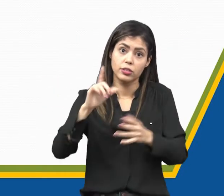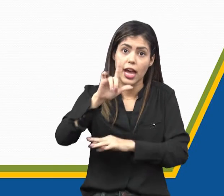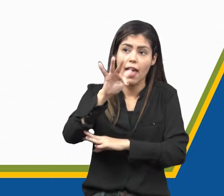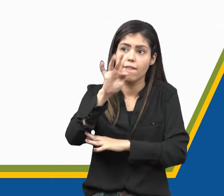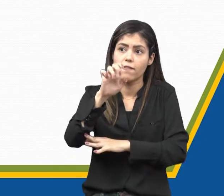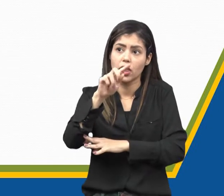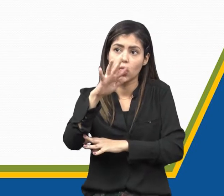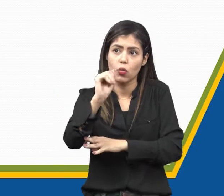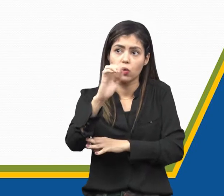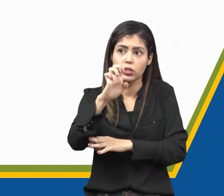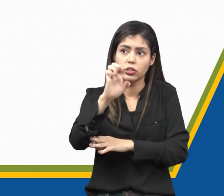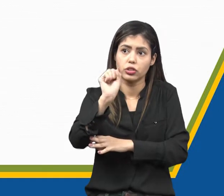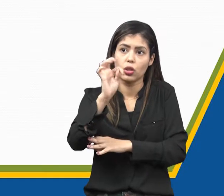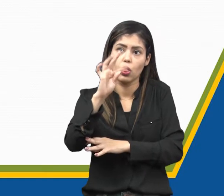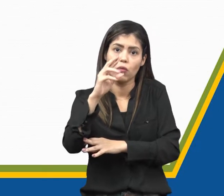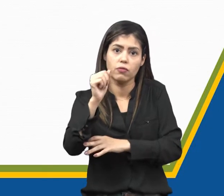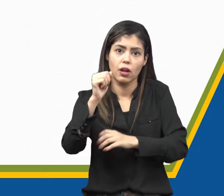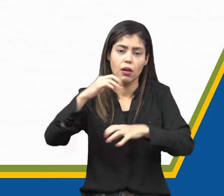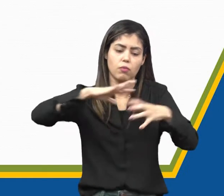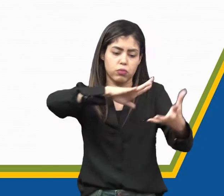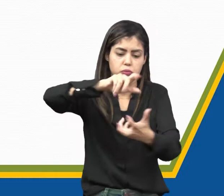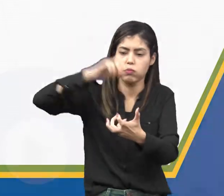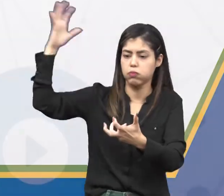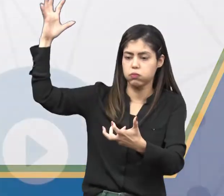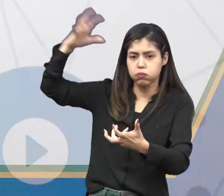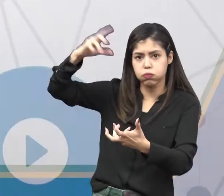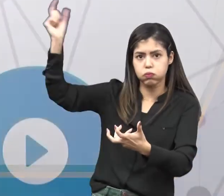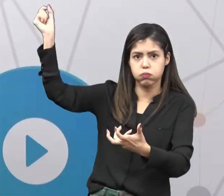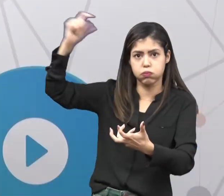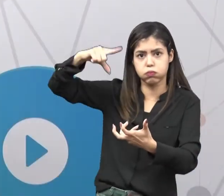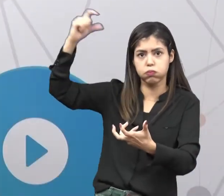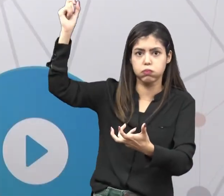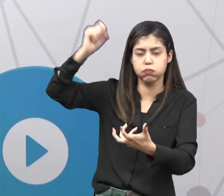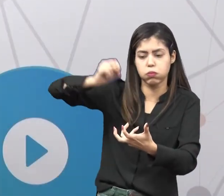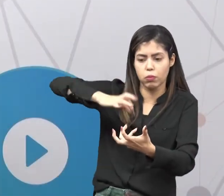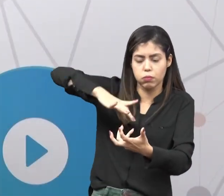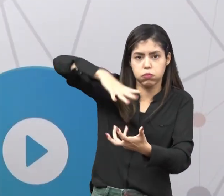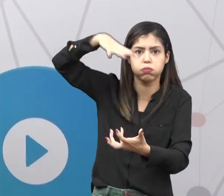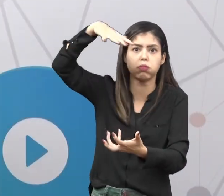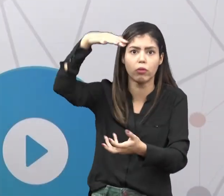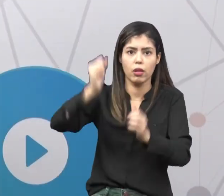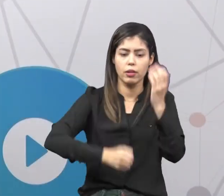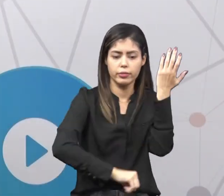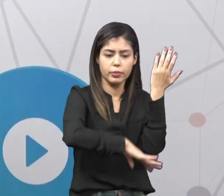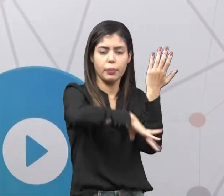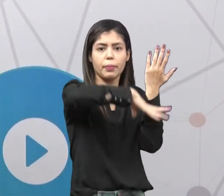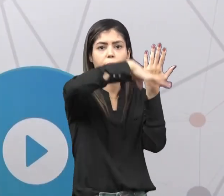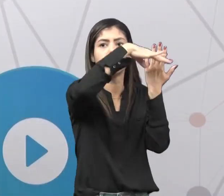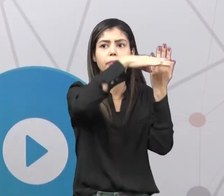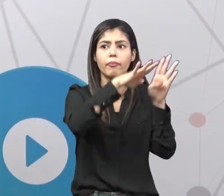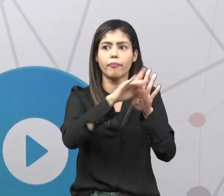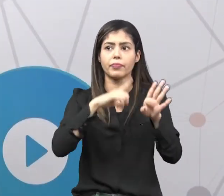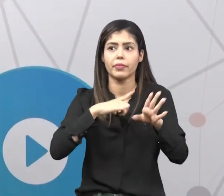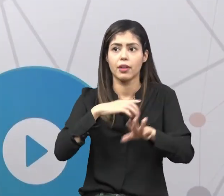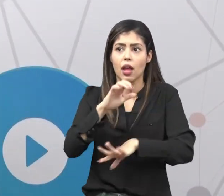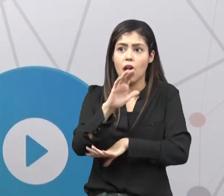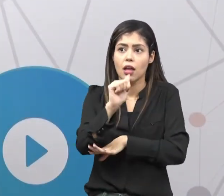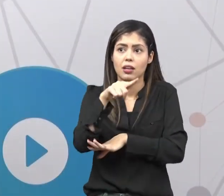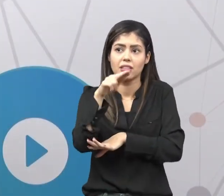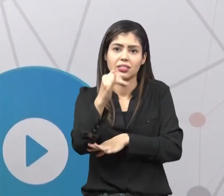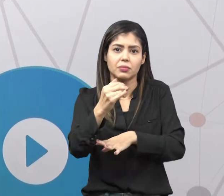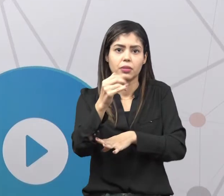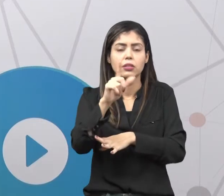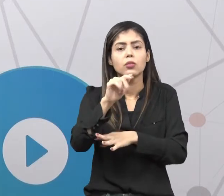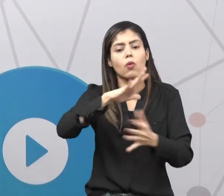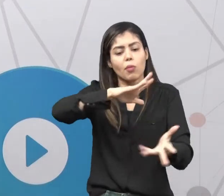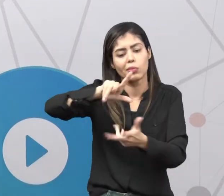no mundo globalizado. Isso contribui muito, quando há um efeito estufa, isso contribui muito para o aquecimento global